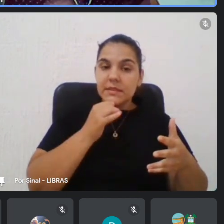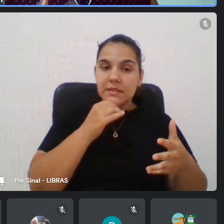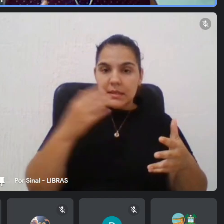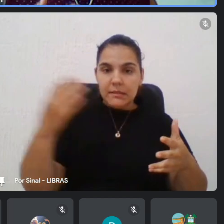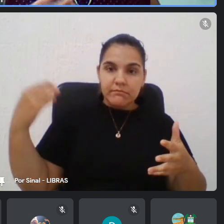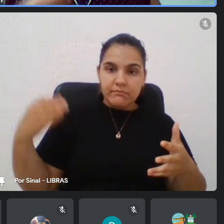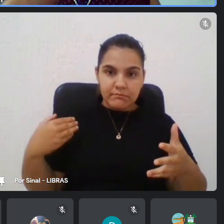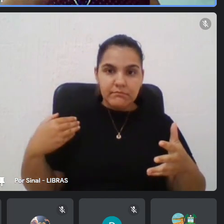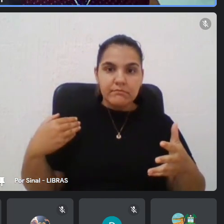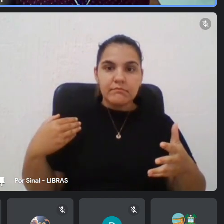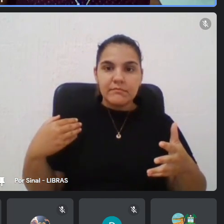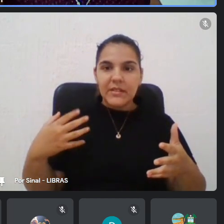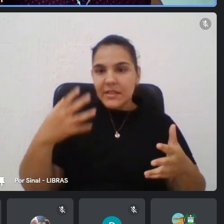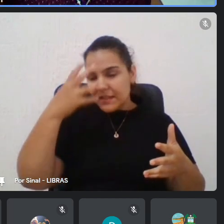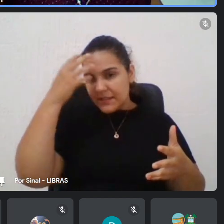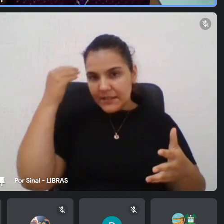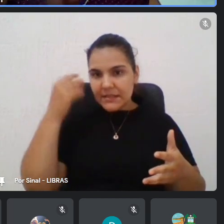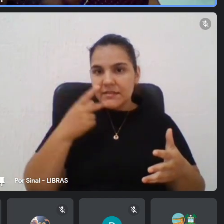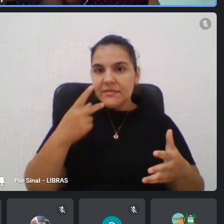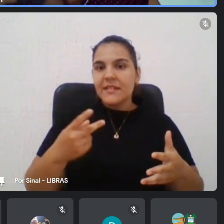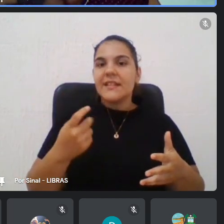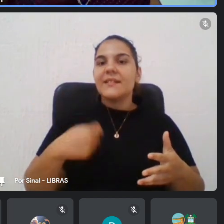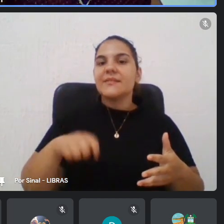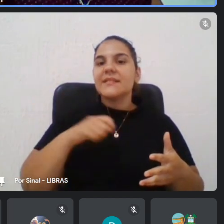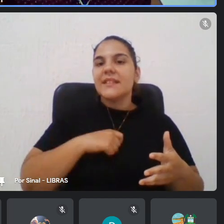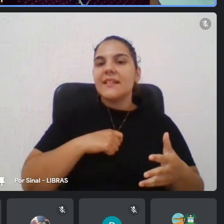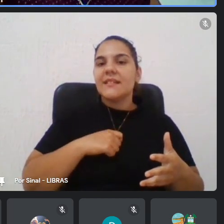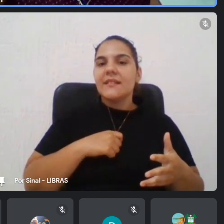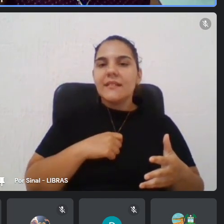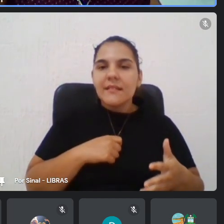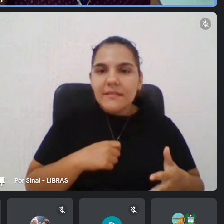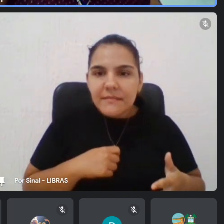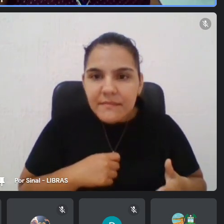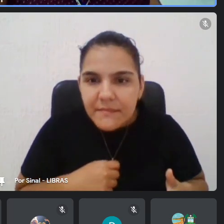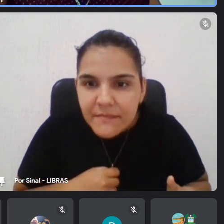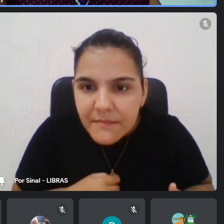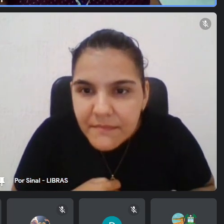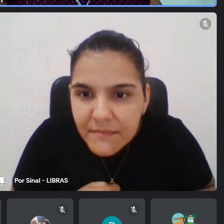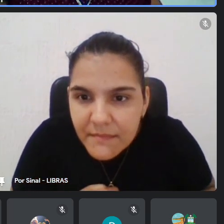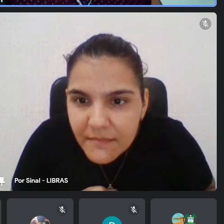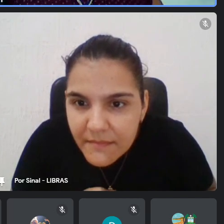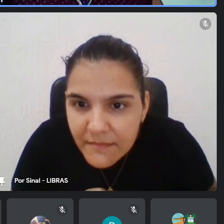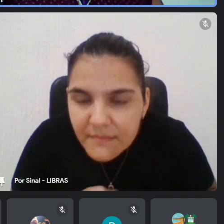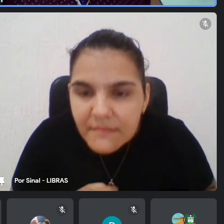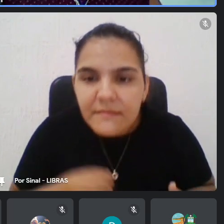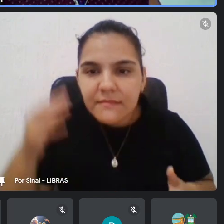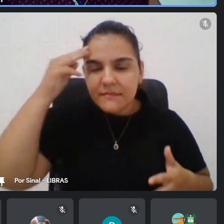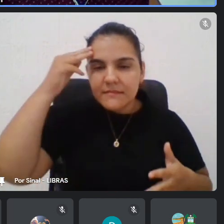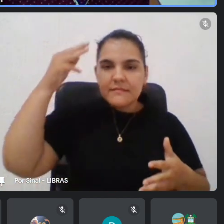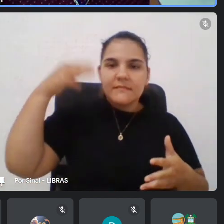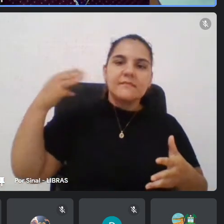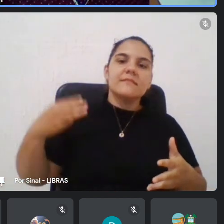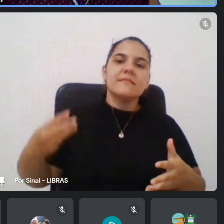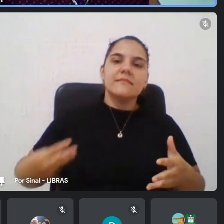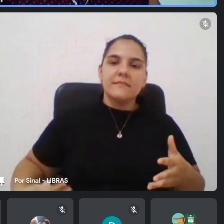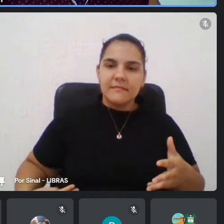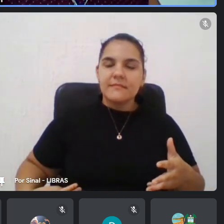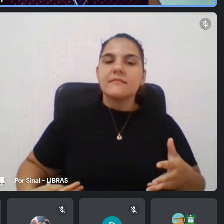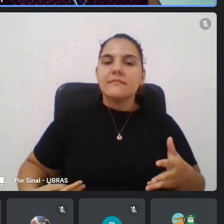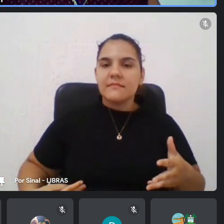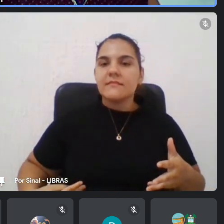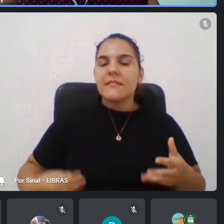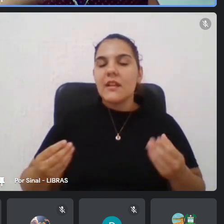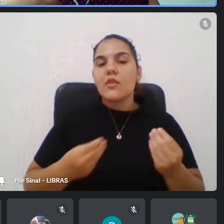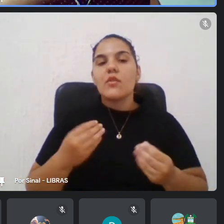libras, eu até esqueci de dizer que o meu sinal em libras é esse aqui, é assim que a comunidade surda